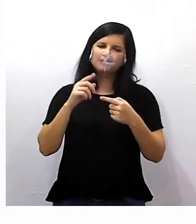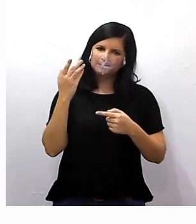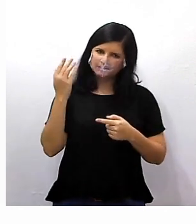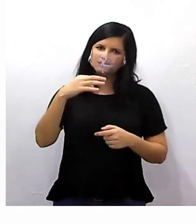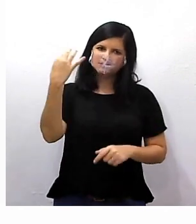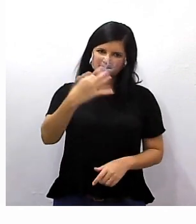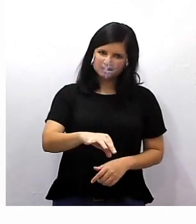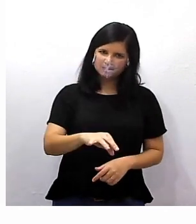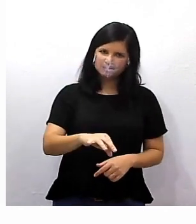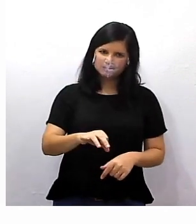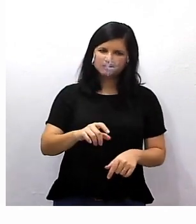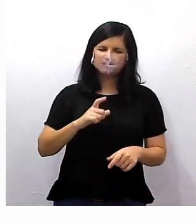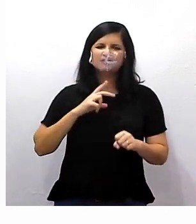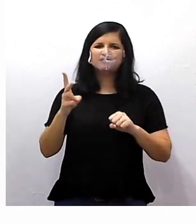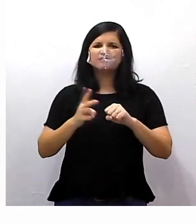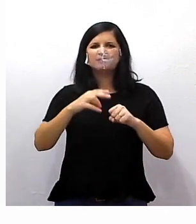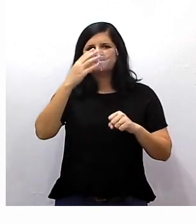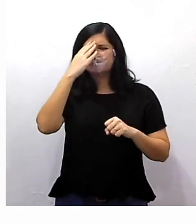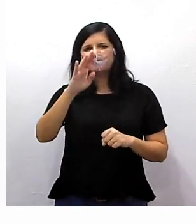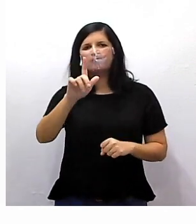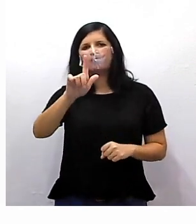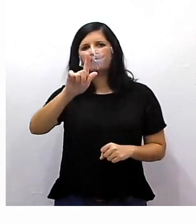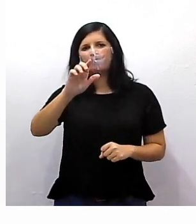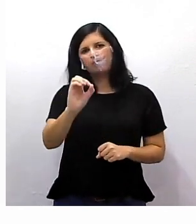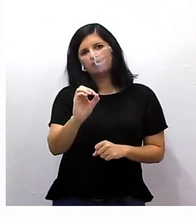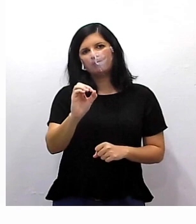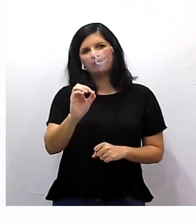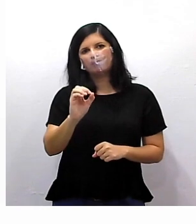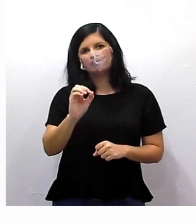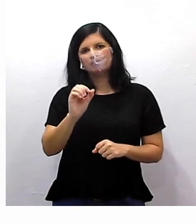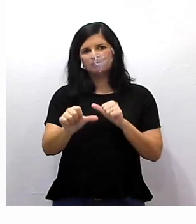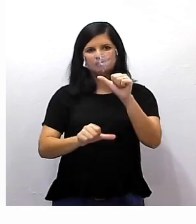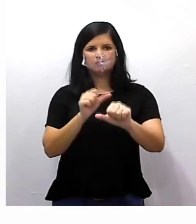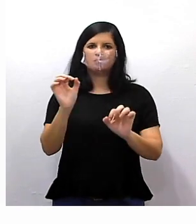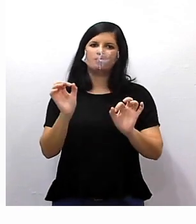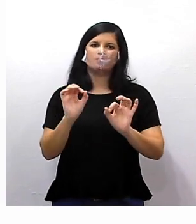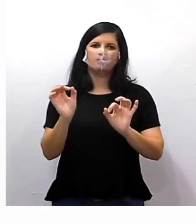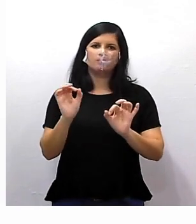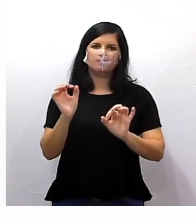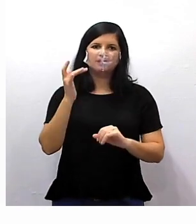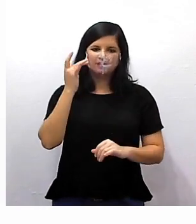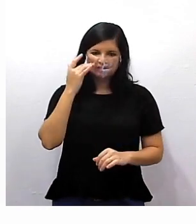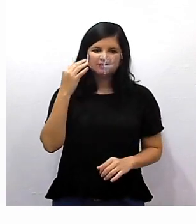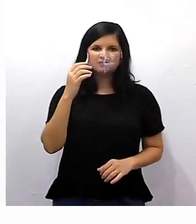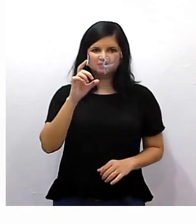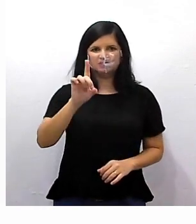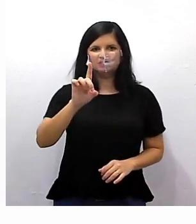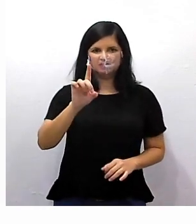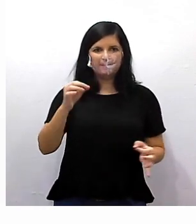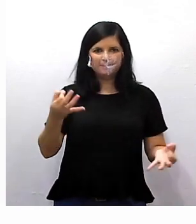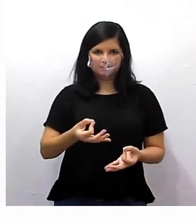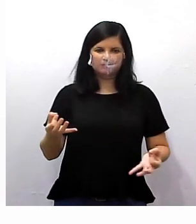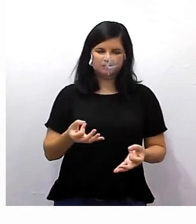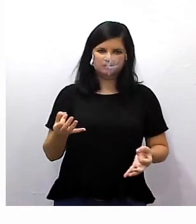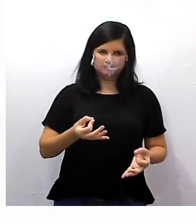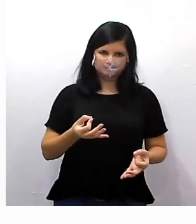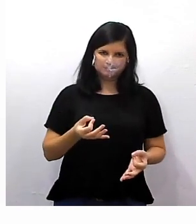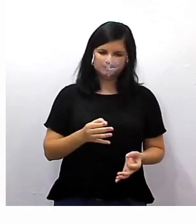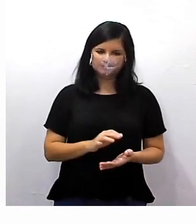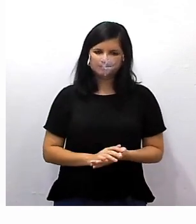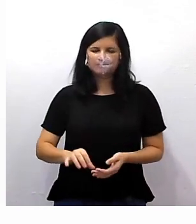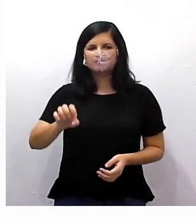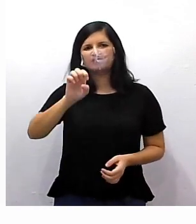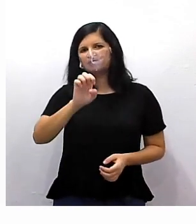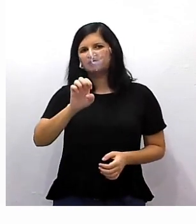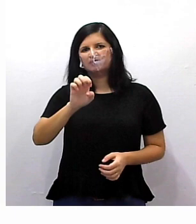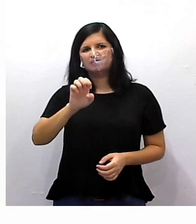realmente. E a gente tem o verbo principal, que é o go, sem alteração. Então, pra mim, a letra D soa perfeita, soa correta. A letra